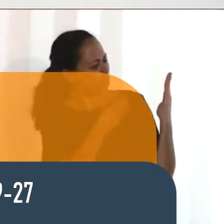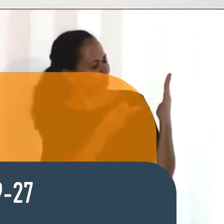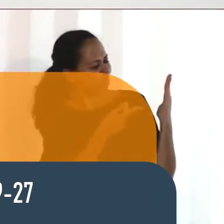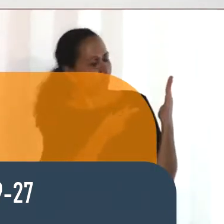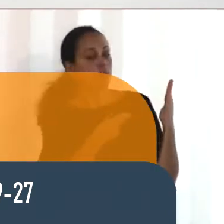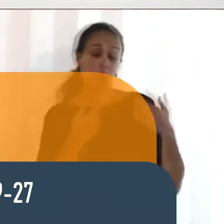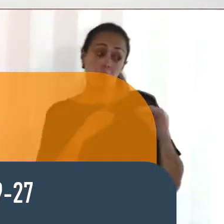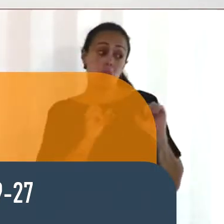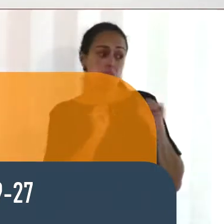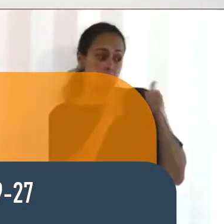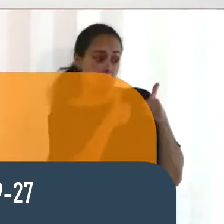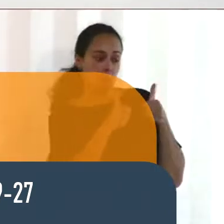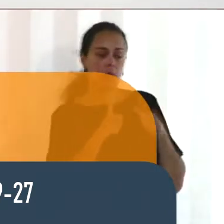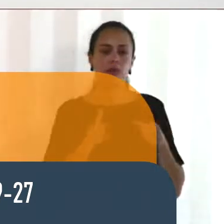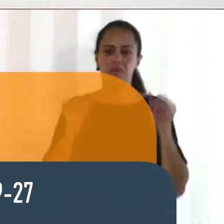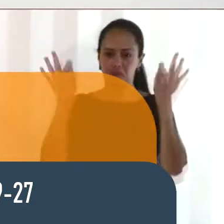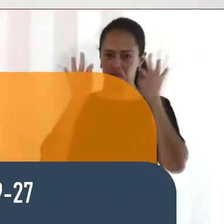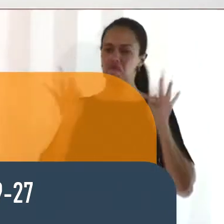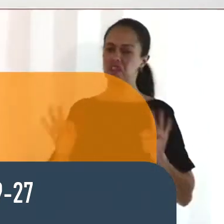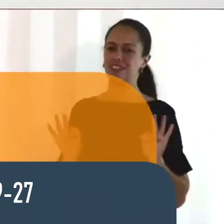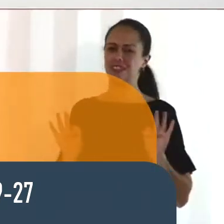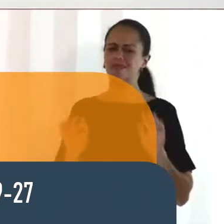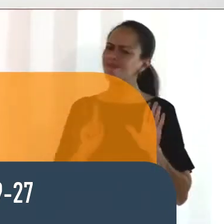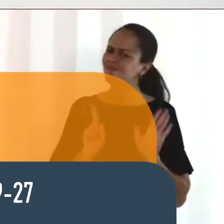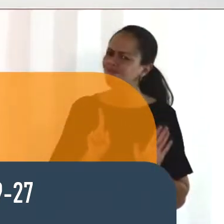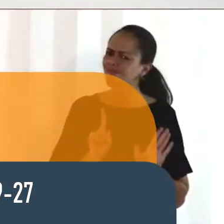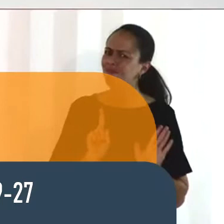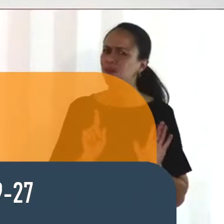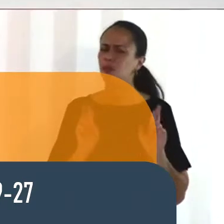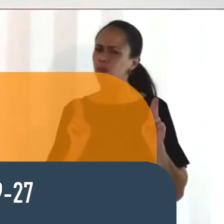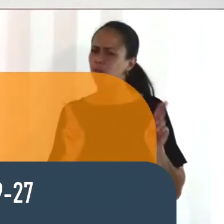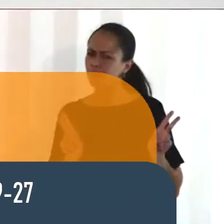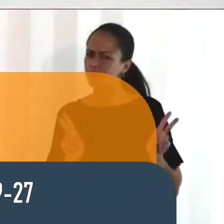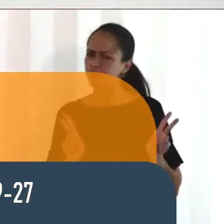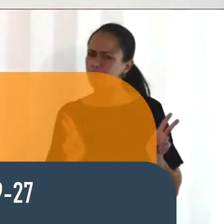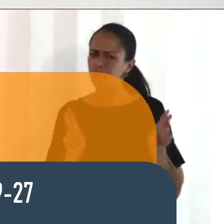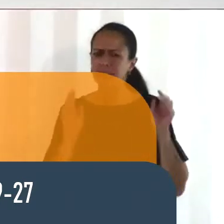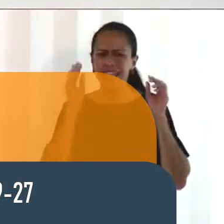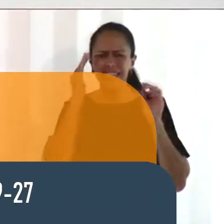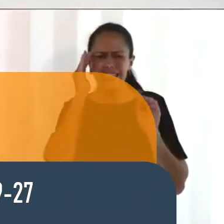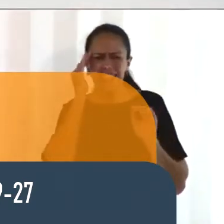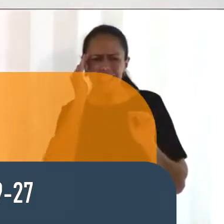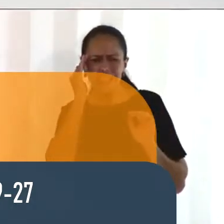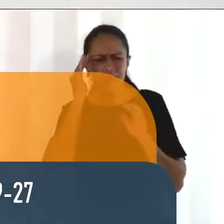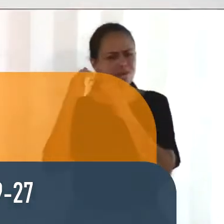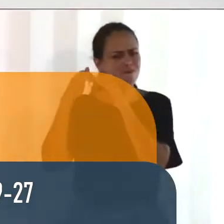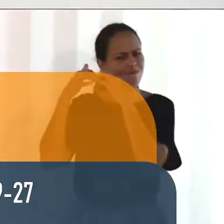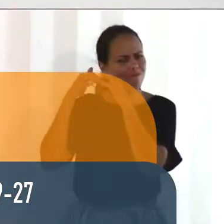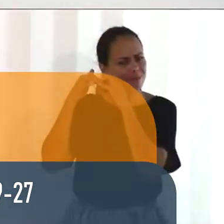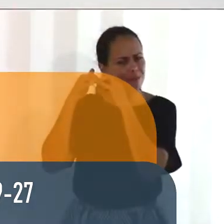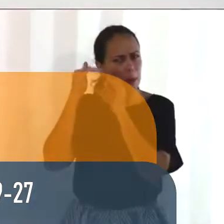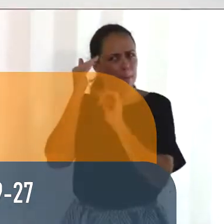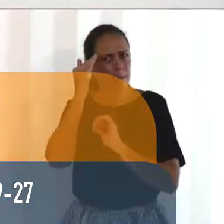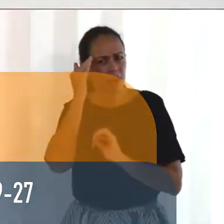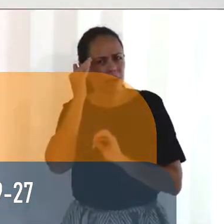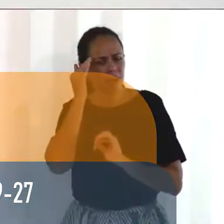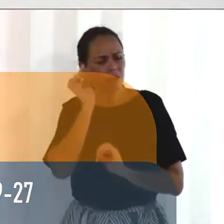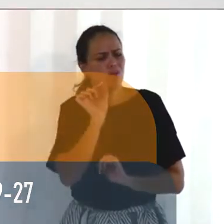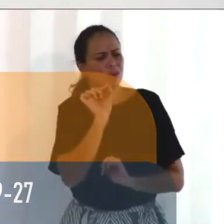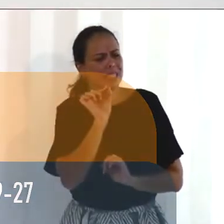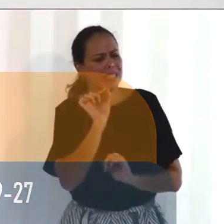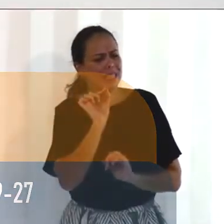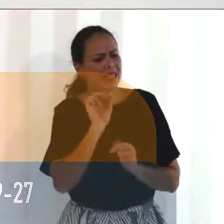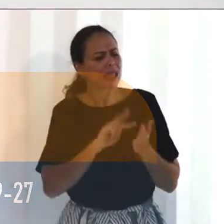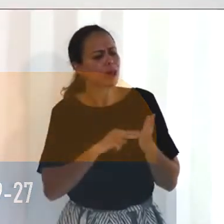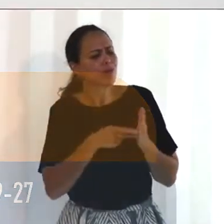Mas uma passagem como essa nos leva a pensar acerca do que é a bem-aventurança bíblica